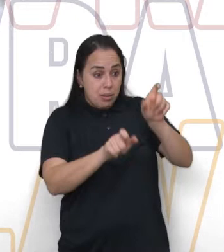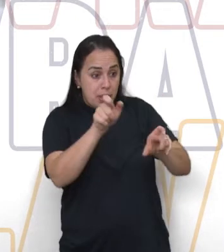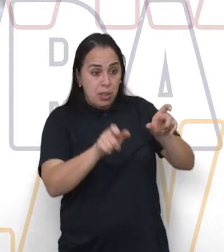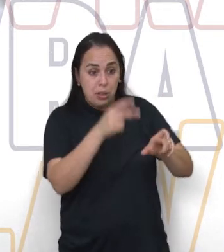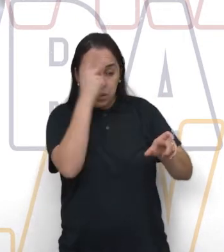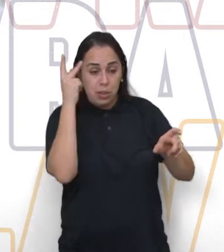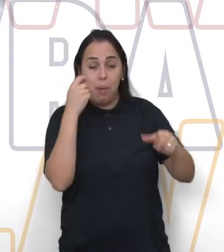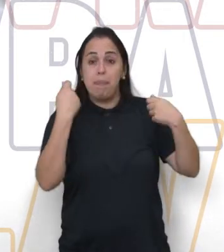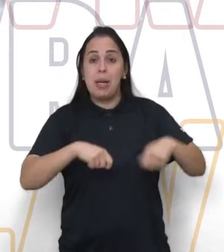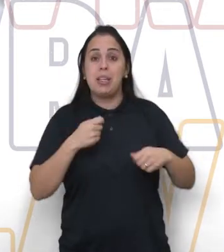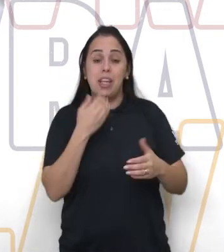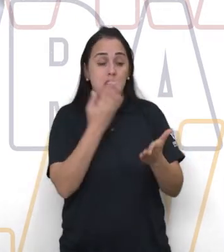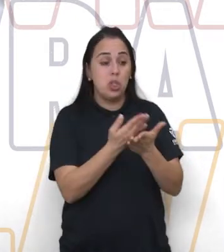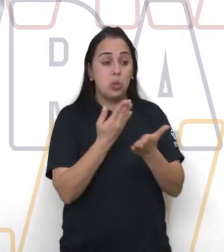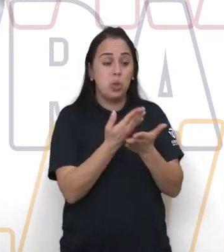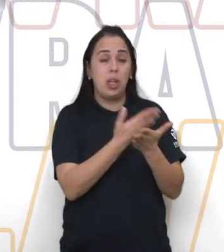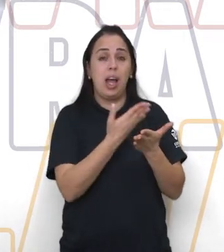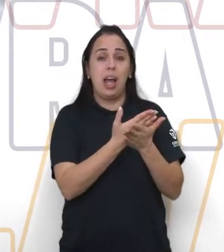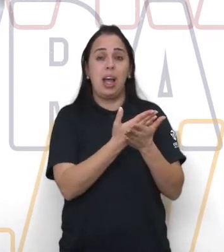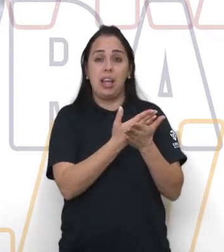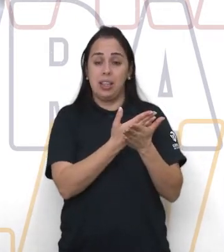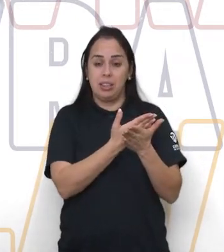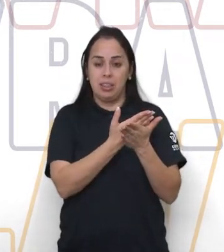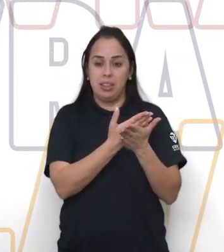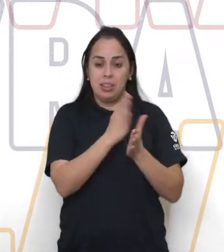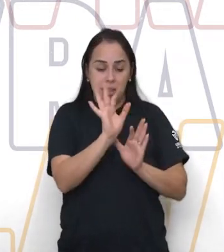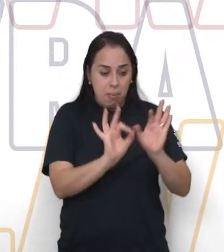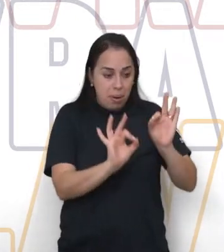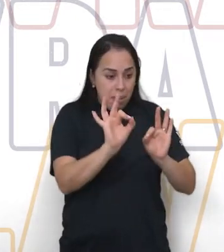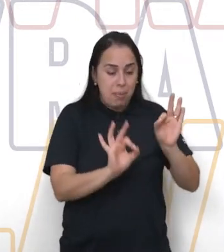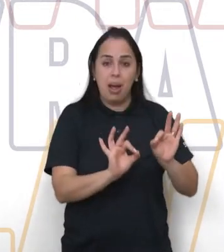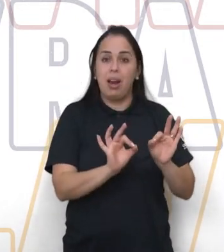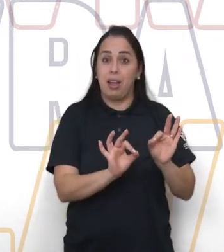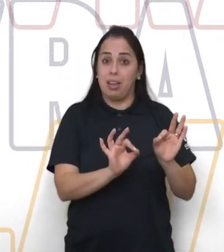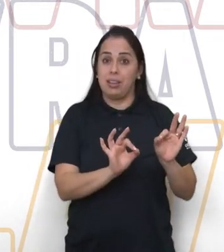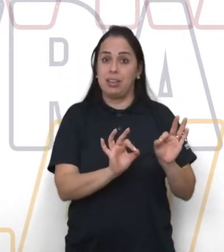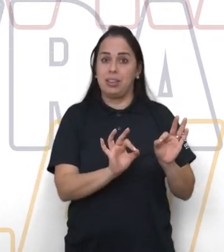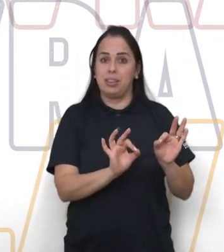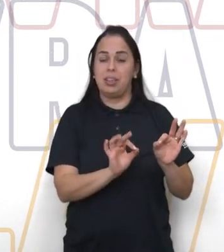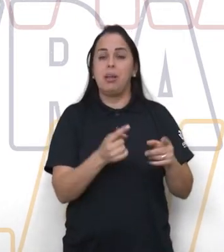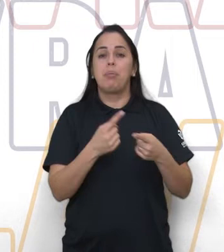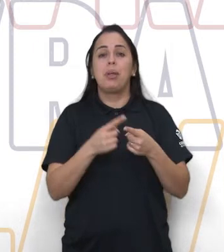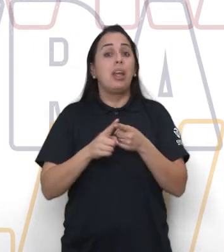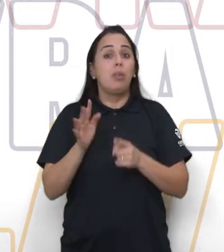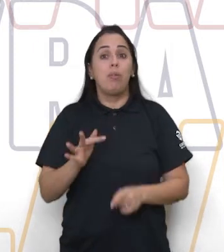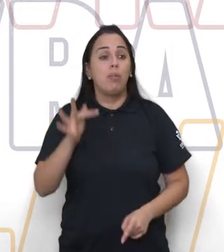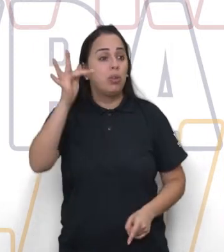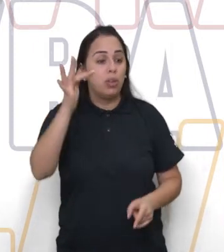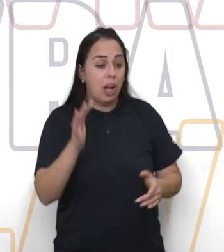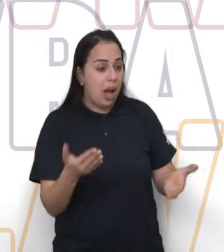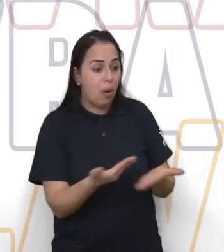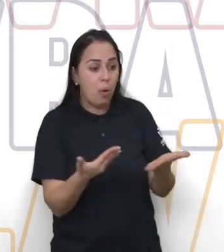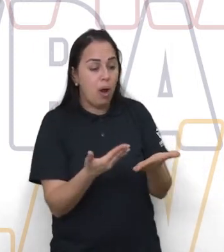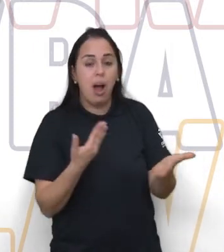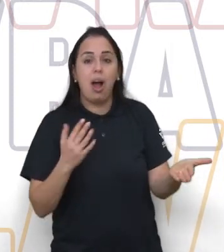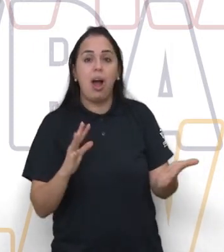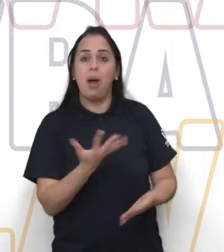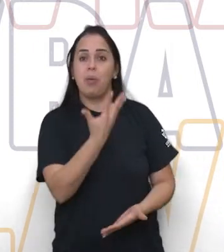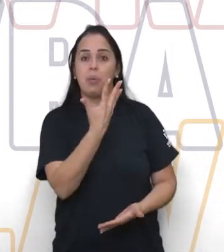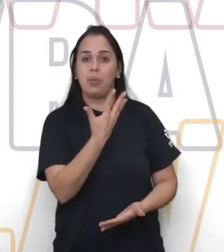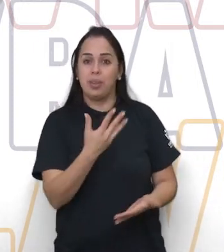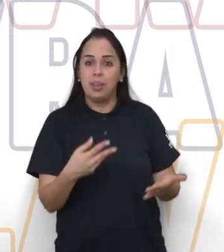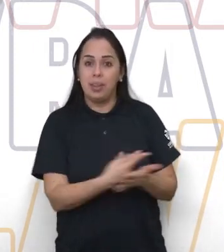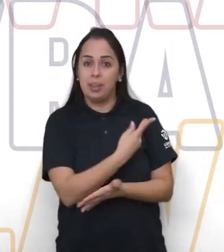capacitarem né as pessoas se estudarem se prepararem é uma condição de futuro que já está acontecendo